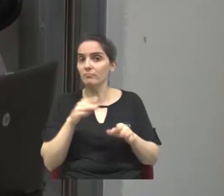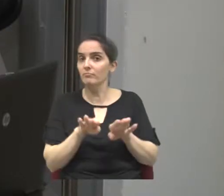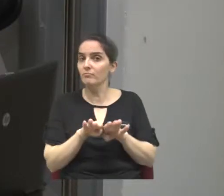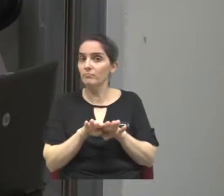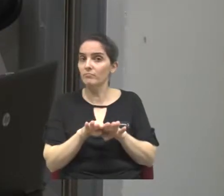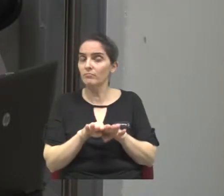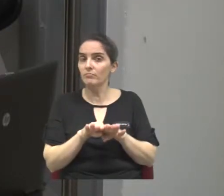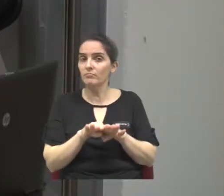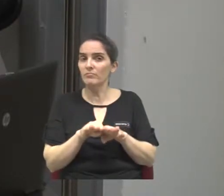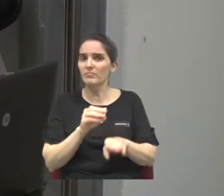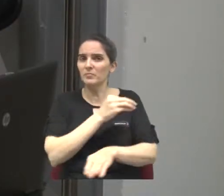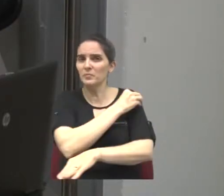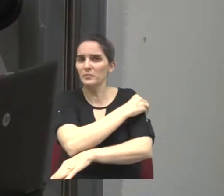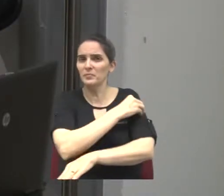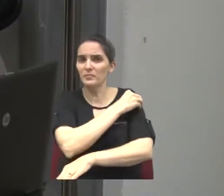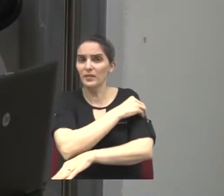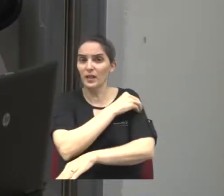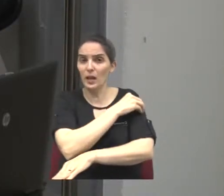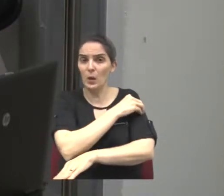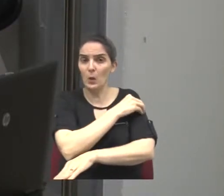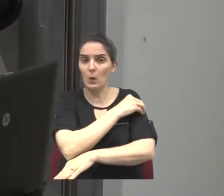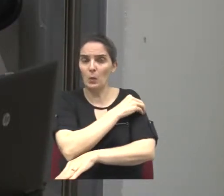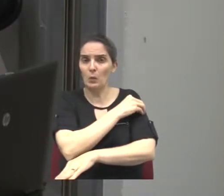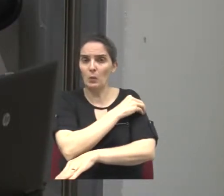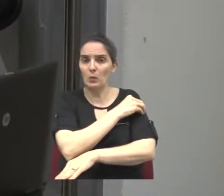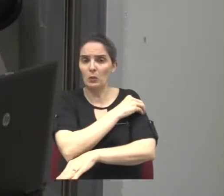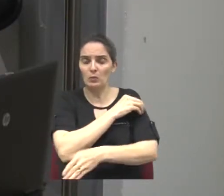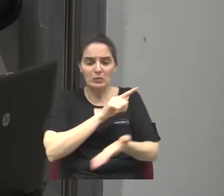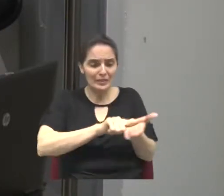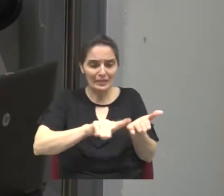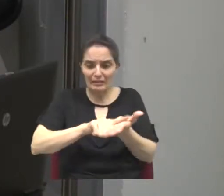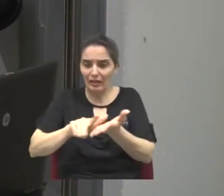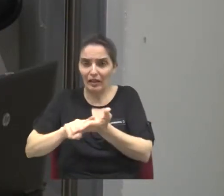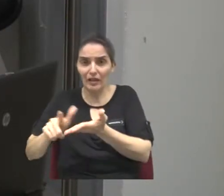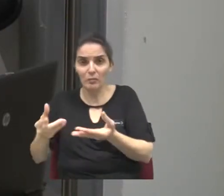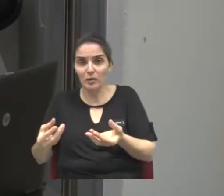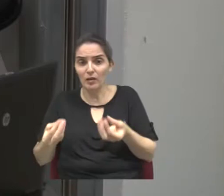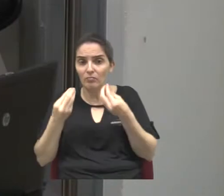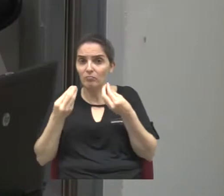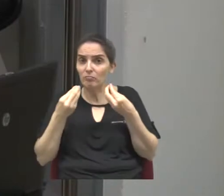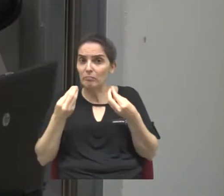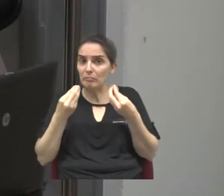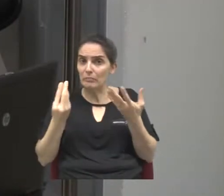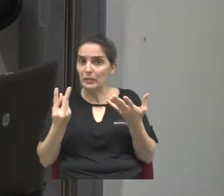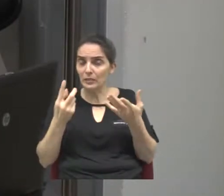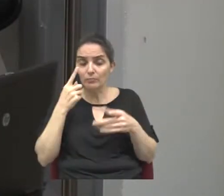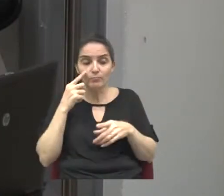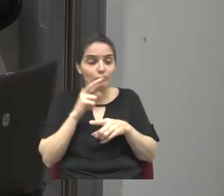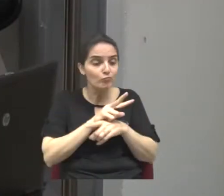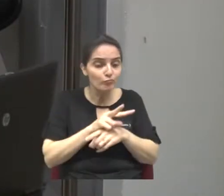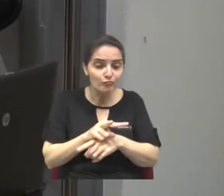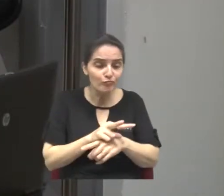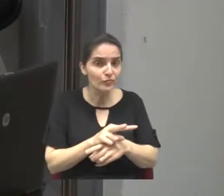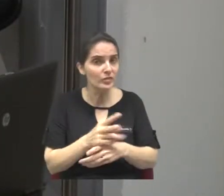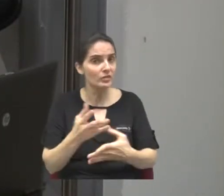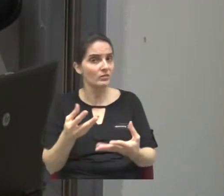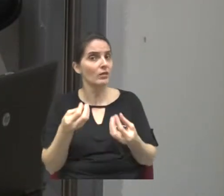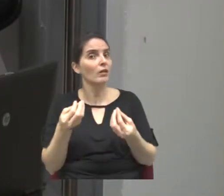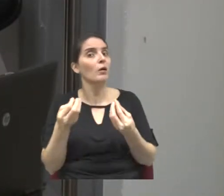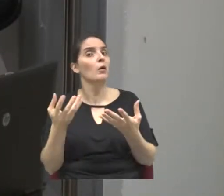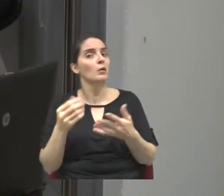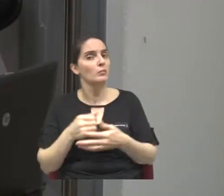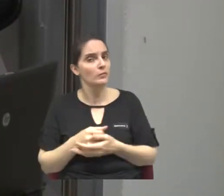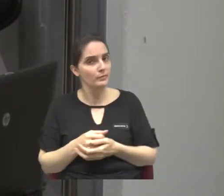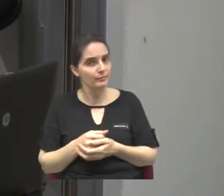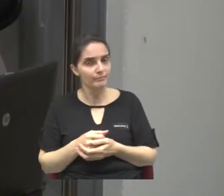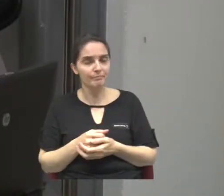até álcool do posto. Então, como é que isso vai ser visto? Fiscalizado, era essa a palavra que eu queria. Então, como é que isso está